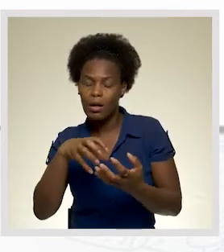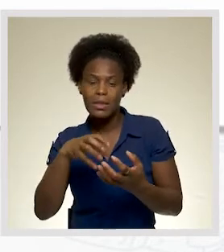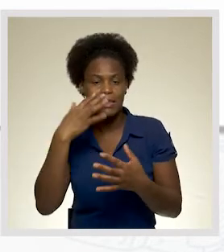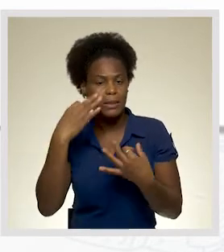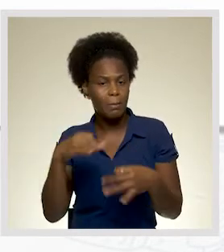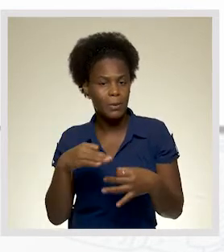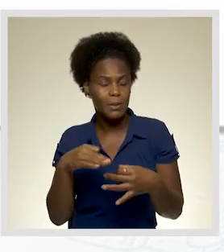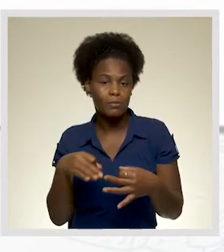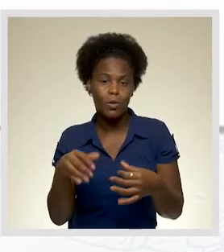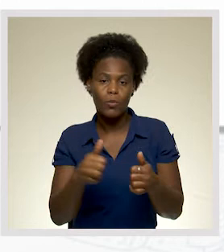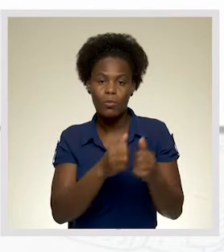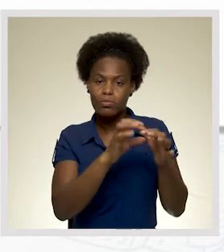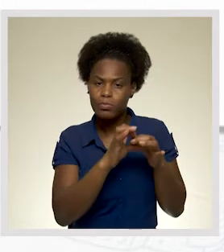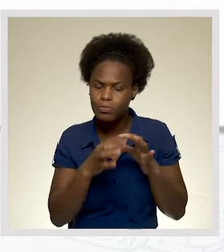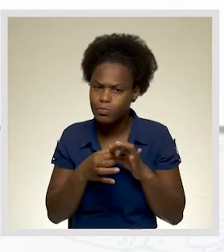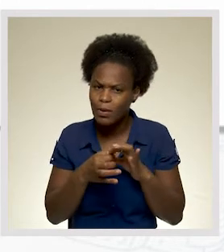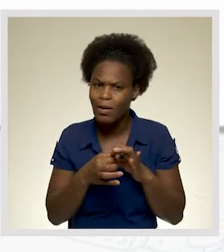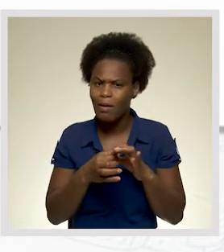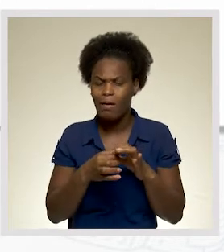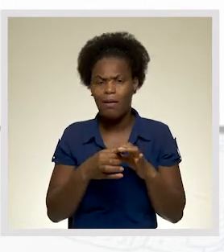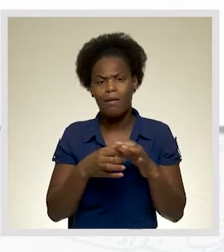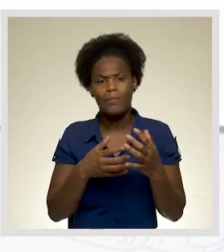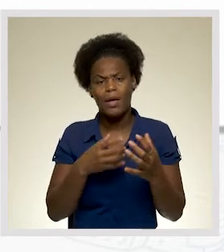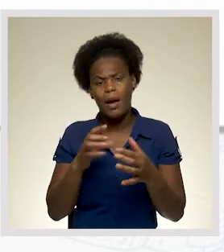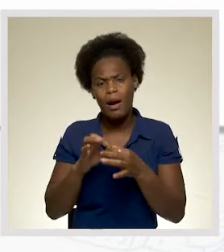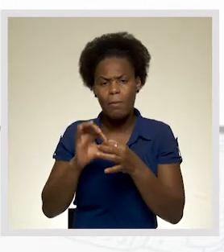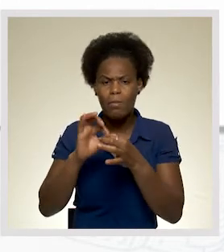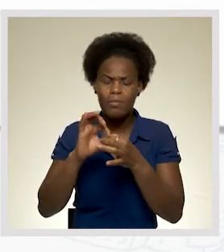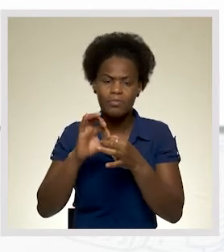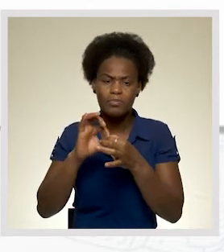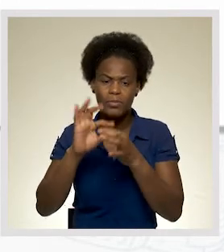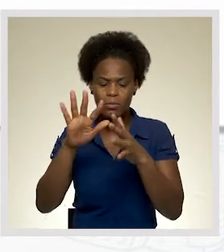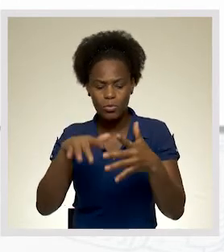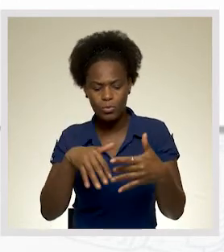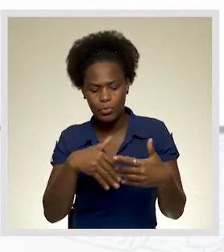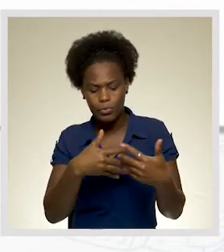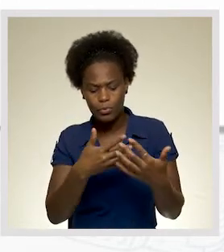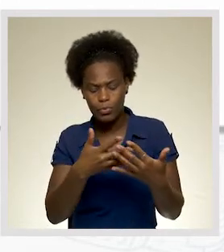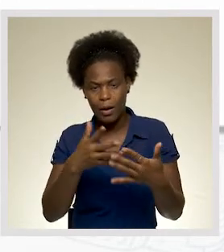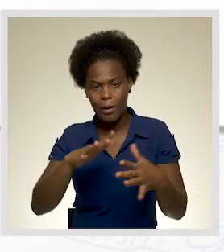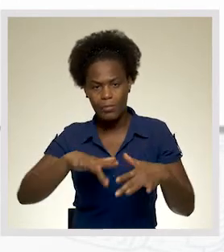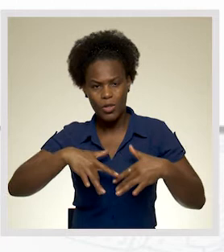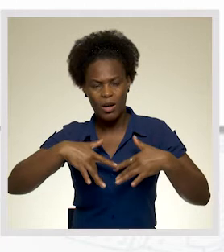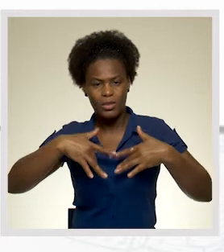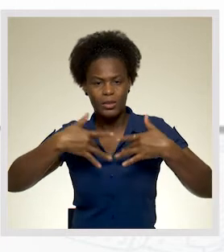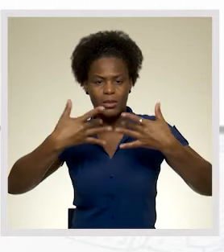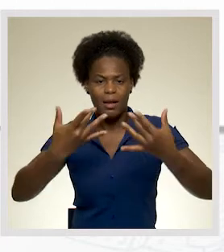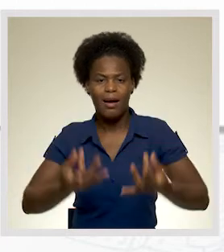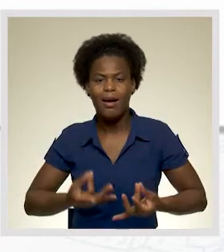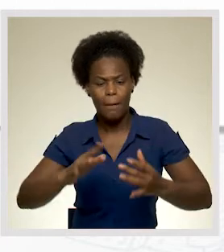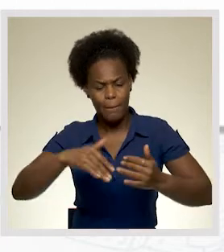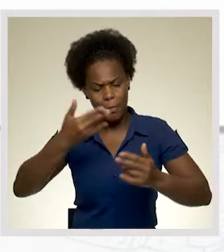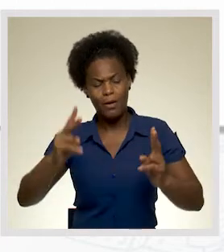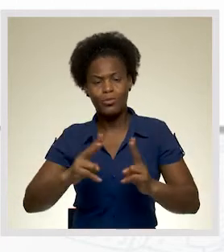concisão, propriedade e harmonia que, desde o primeiro encontro, nos apaixona e